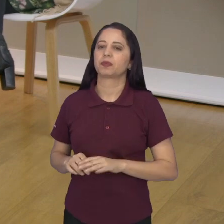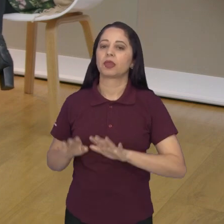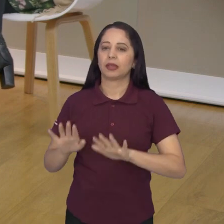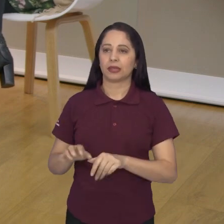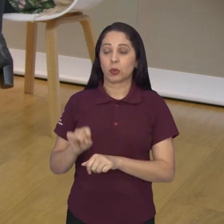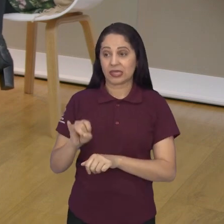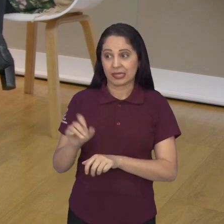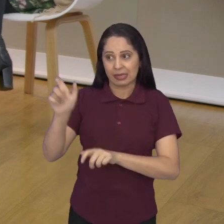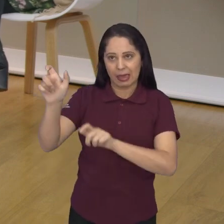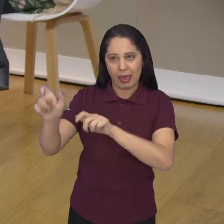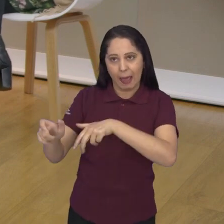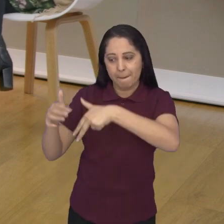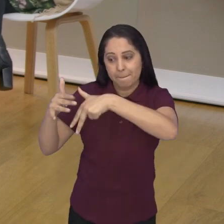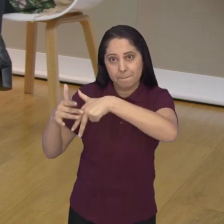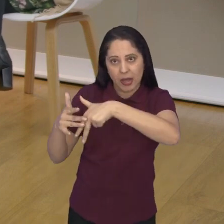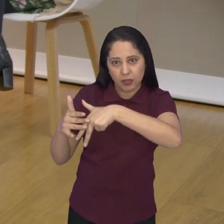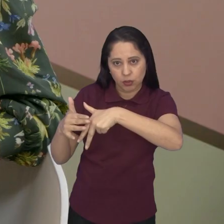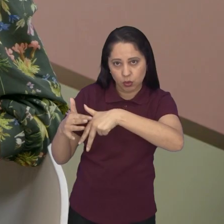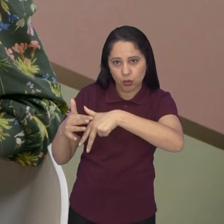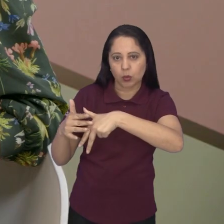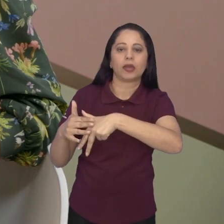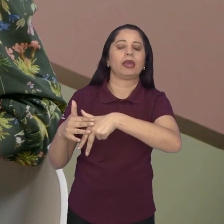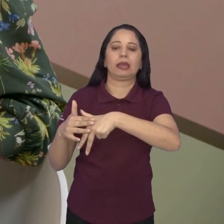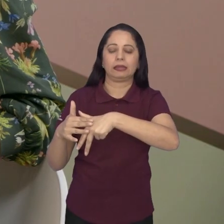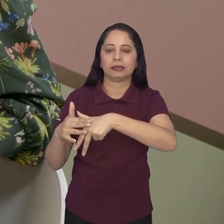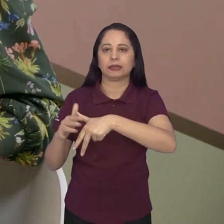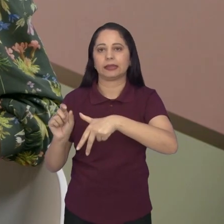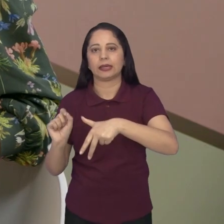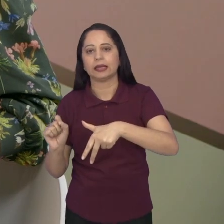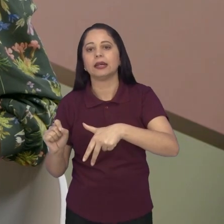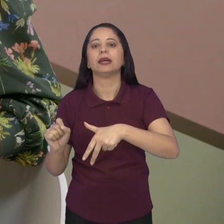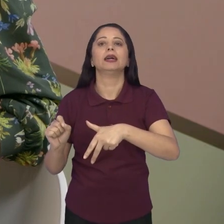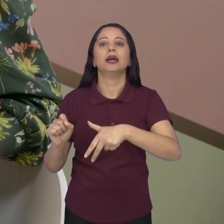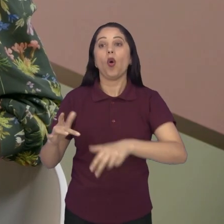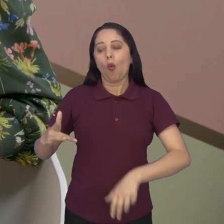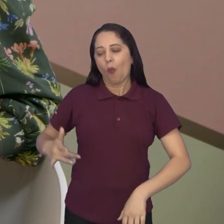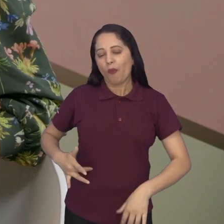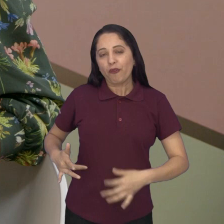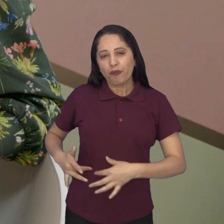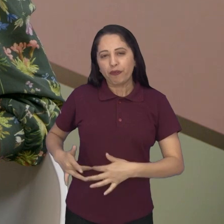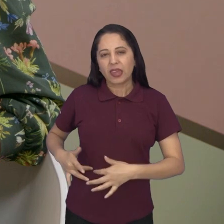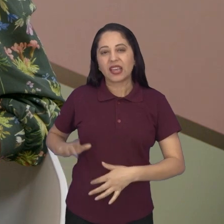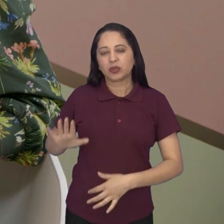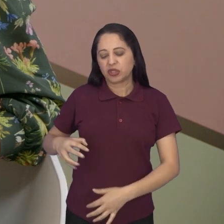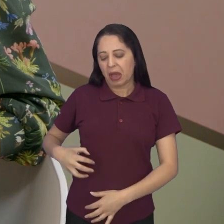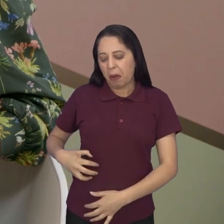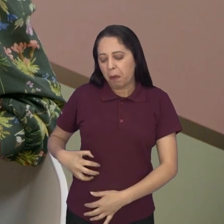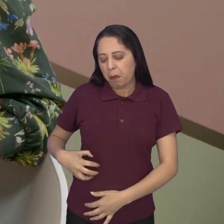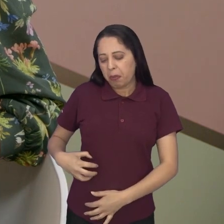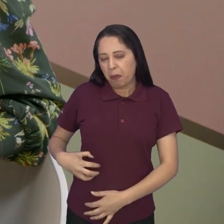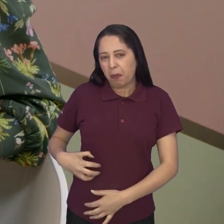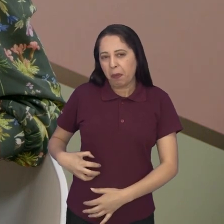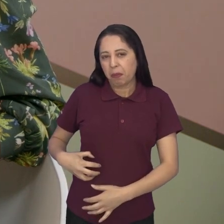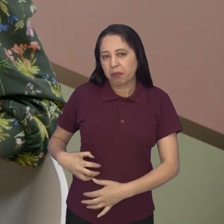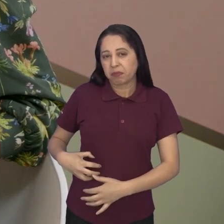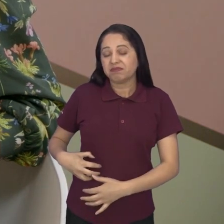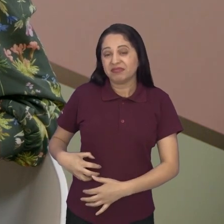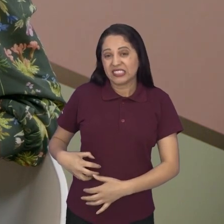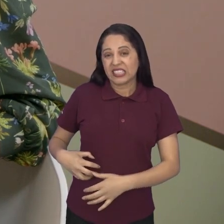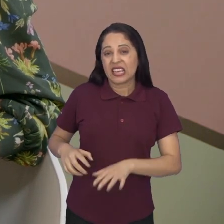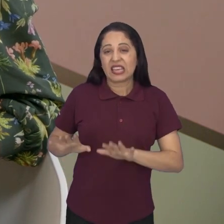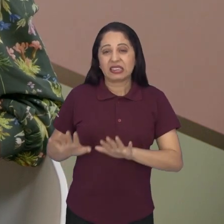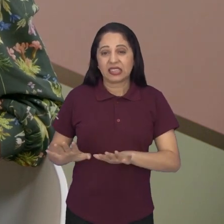realidade, assim, quando o paciente, né, ele sai do estágio onde ele danificou o fígado, né, inflamou o fígado durante muito